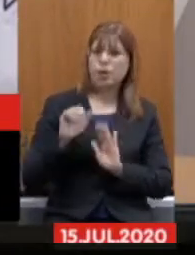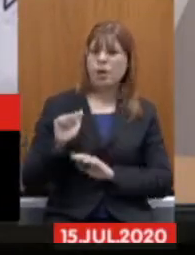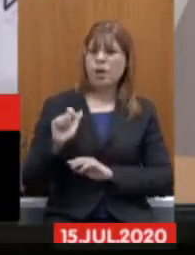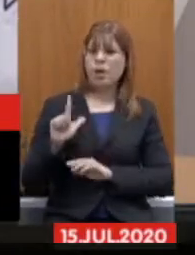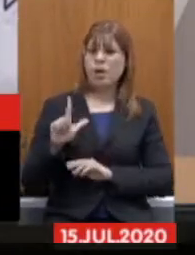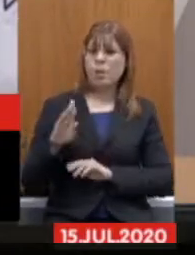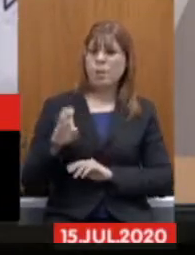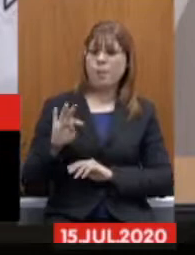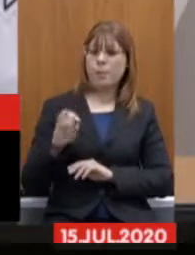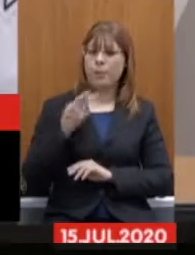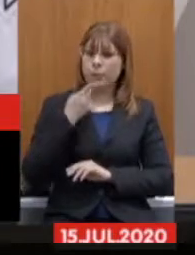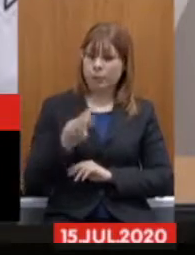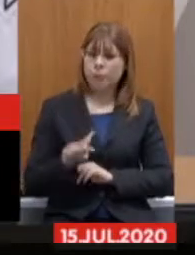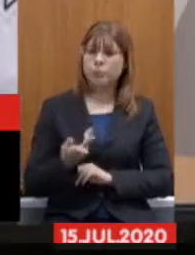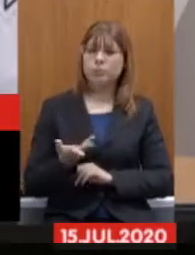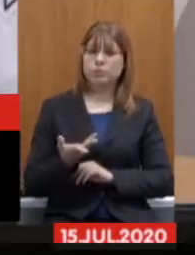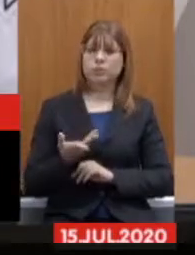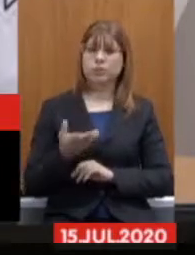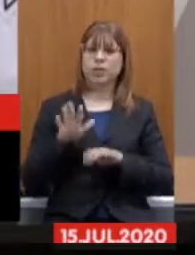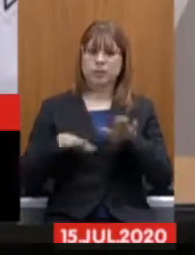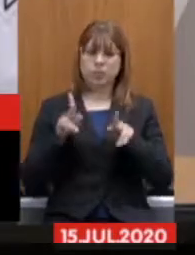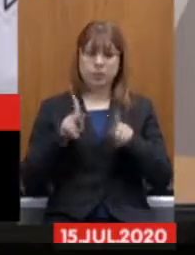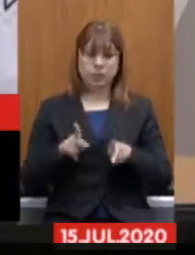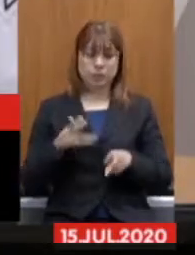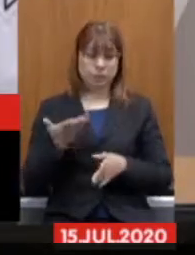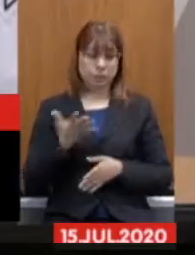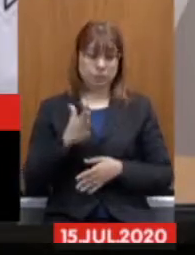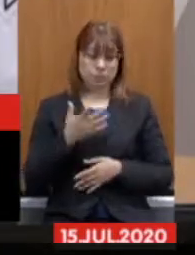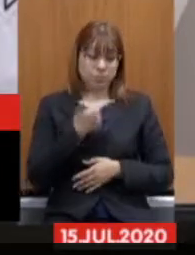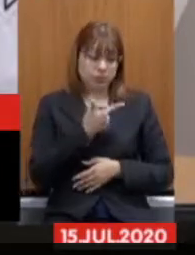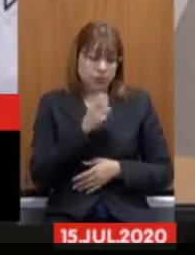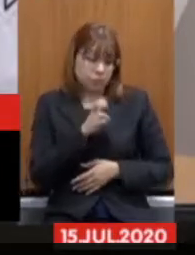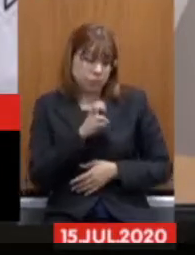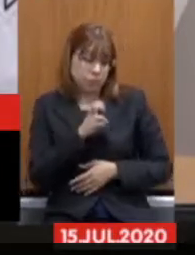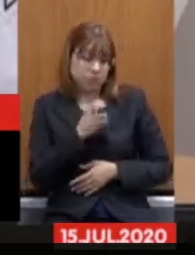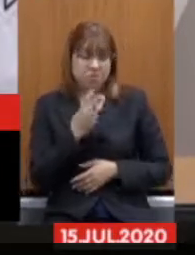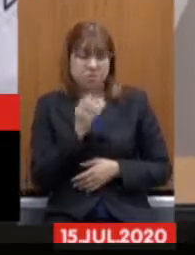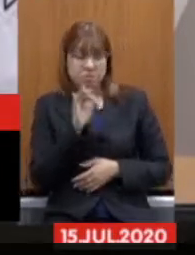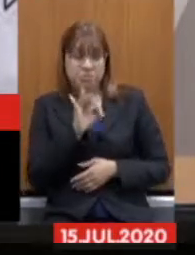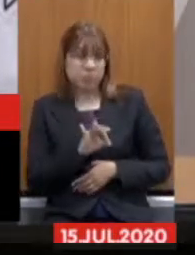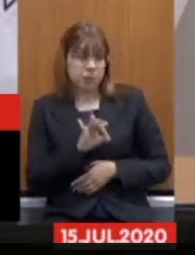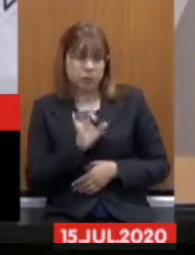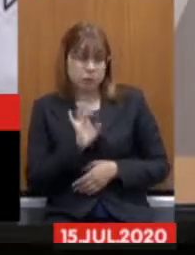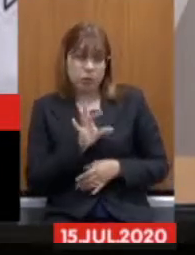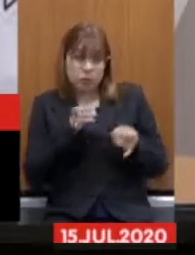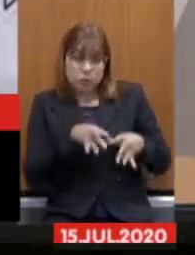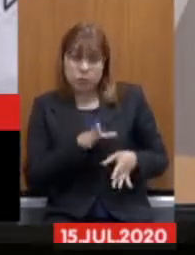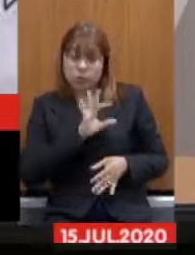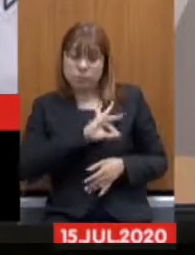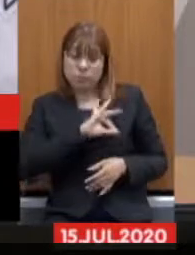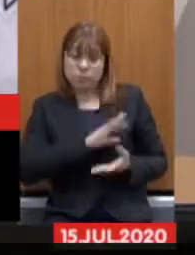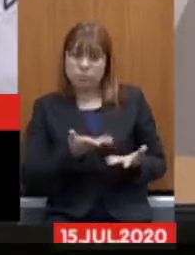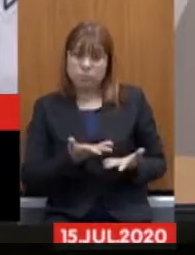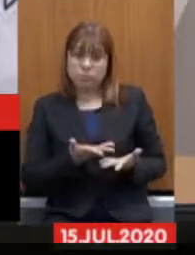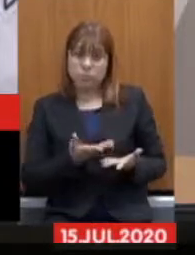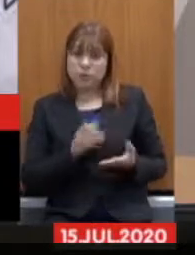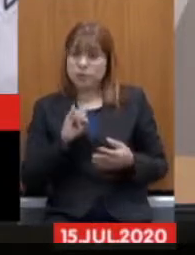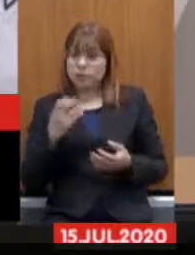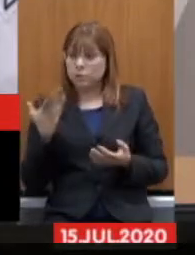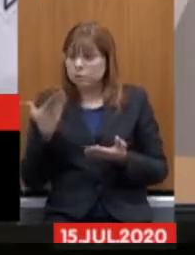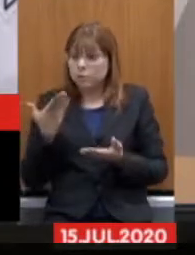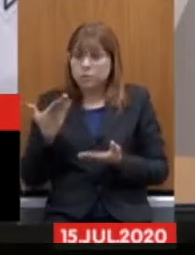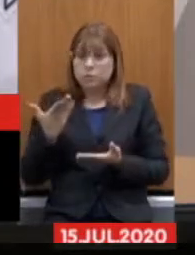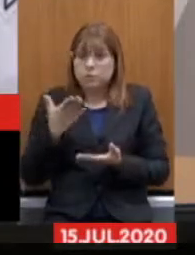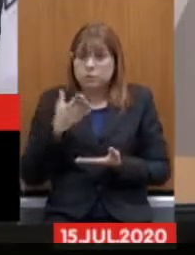nos casos mais graves com essa pessoa chega ficar com uma pensão de 25 a 30 porcento com a regra de hoje absurdo é só perde o arrimo de família